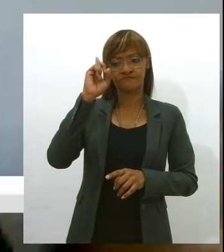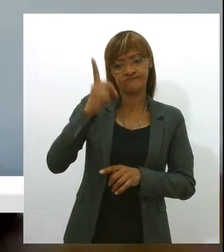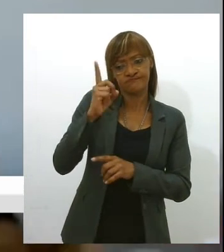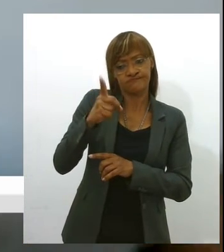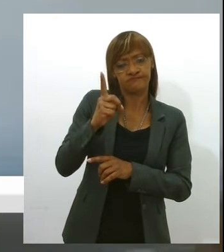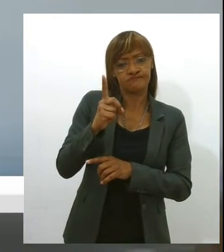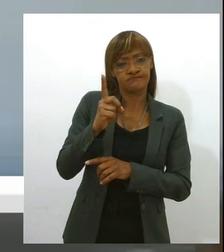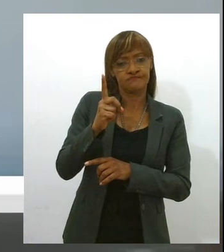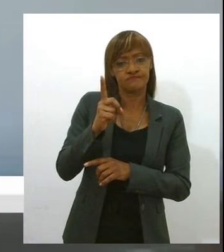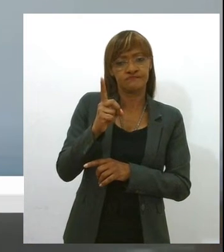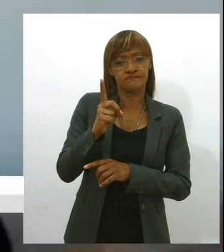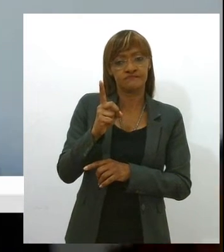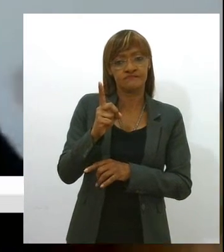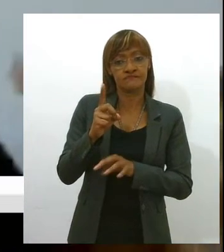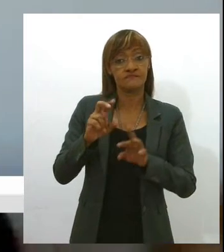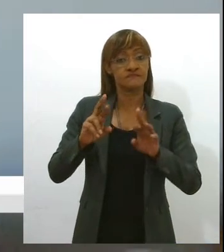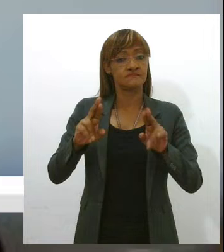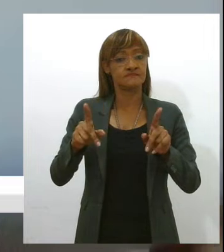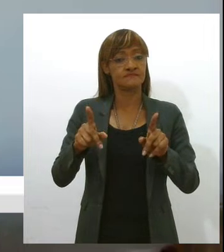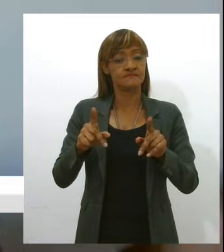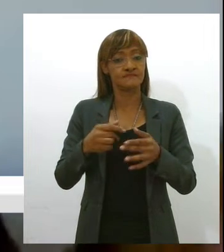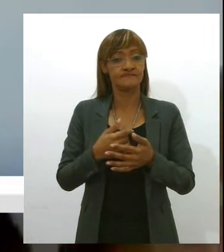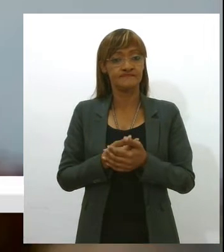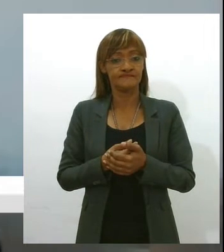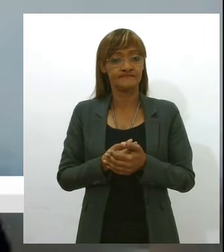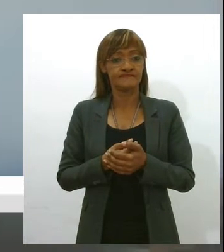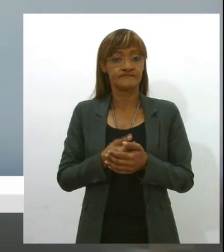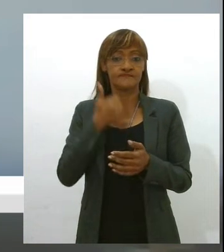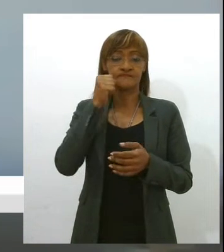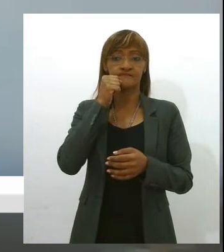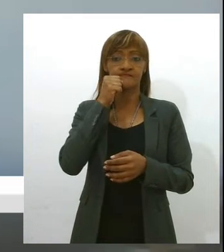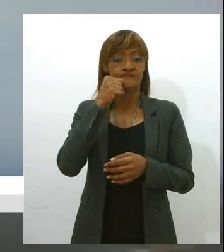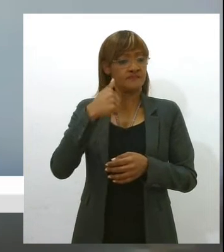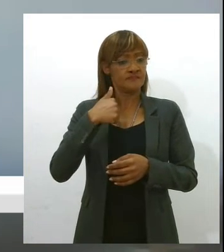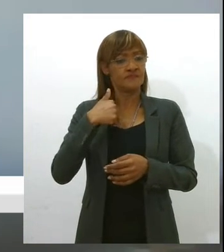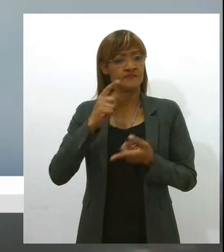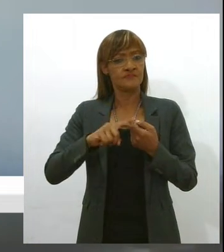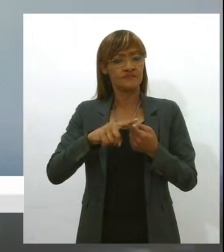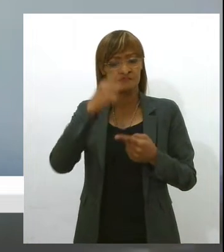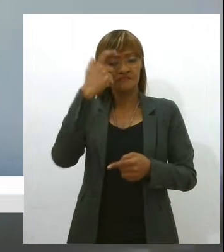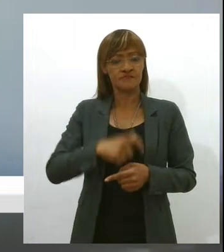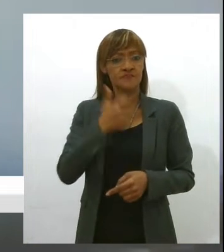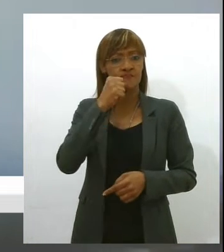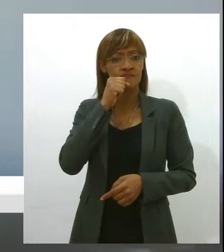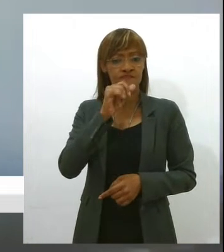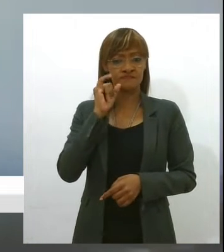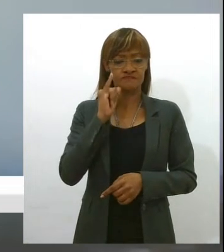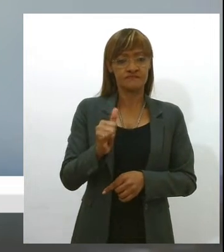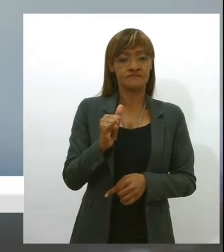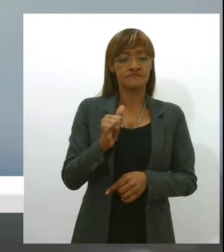E se a gente bota um paralelo a isso, uma mãe falar, eu sou sua mãe, não, muitas vezes não é carregado disso. Então,